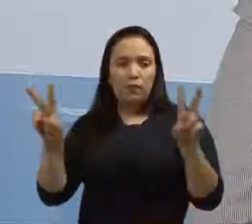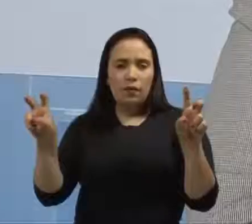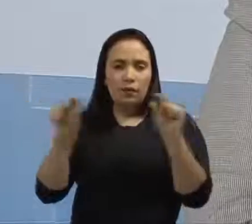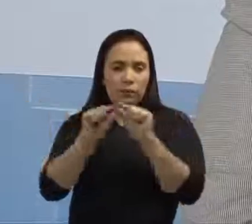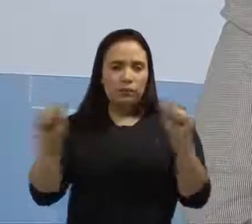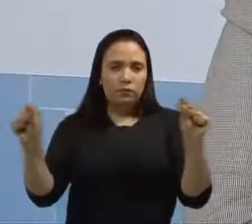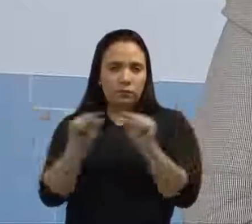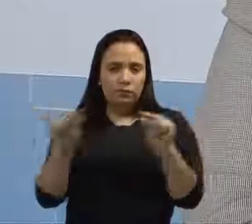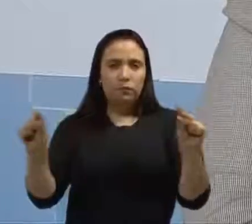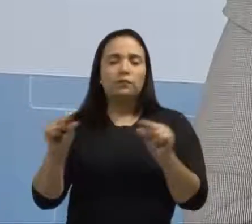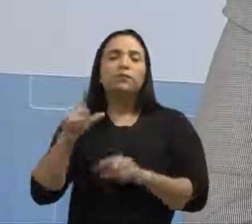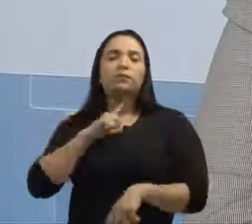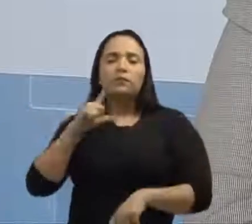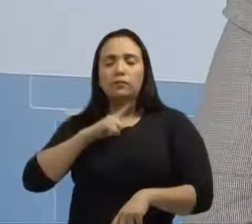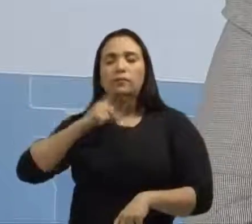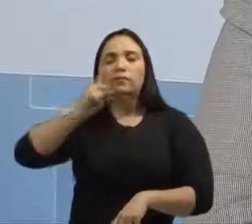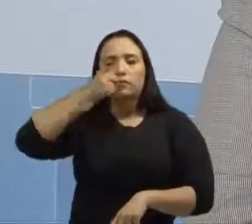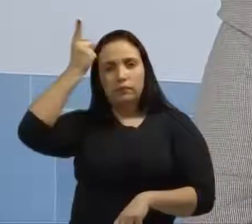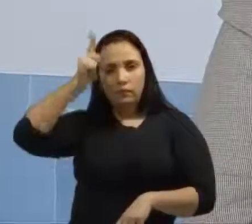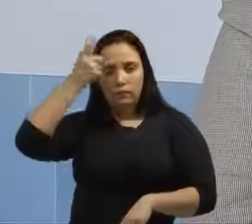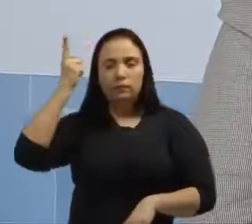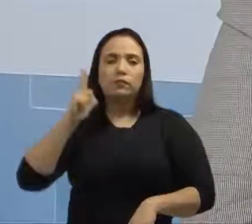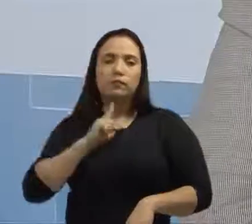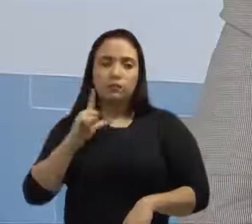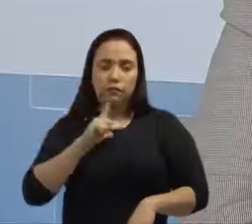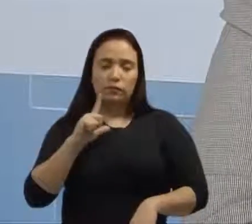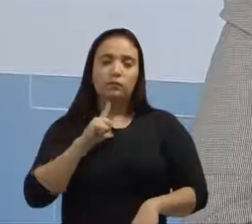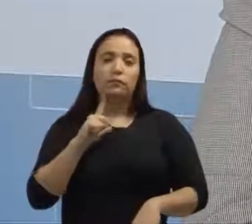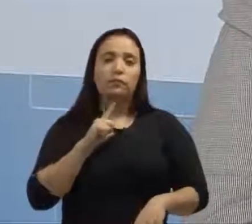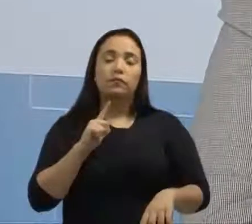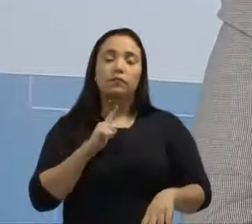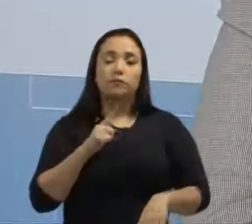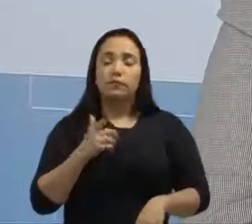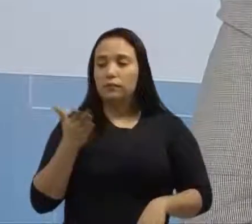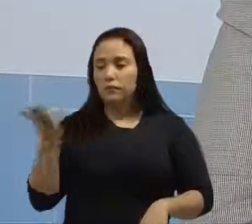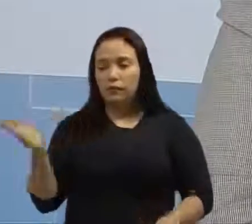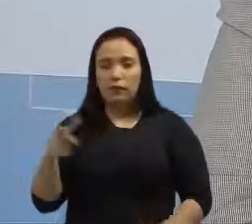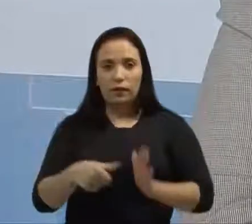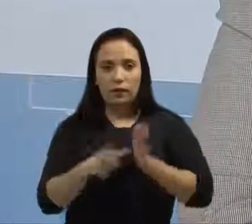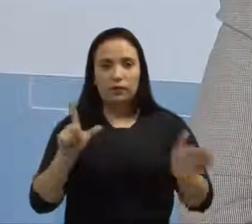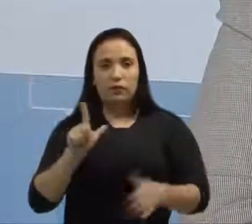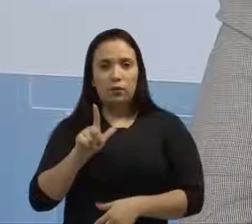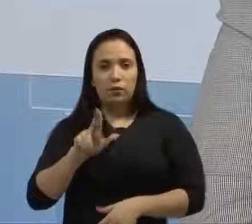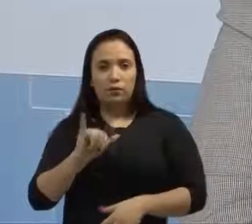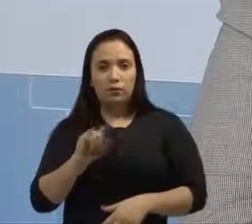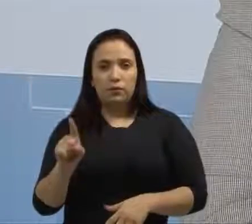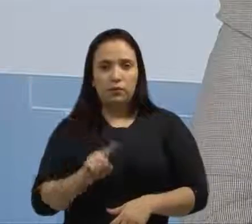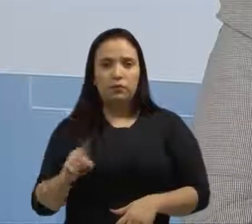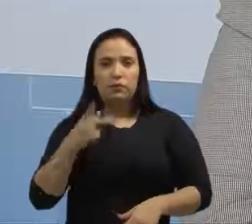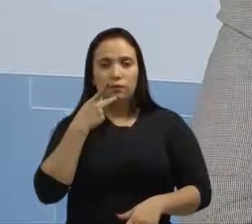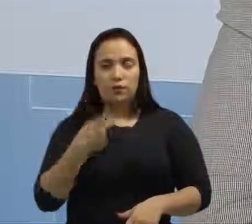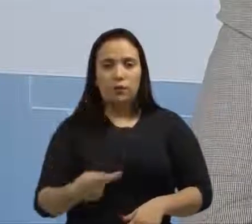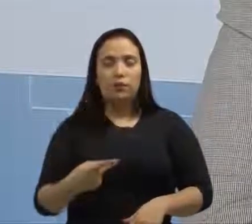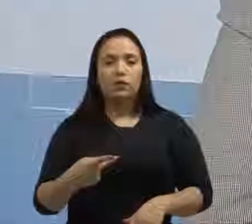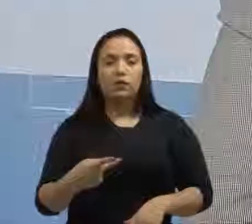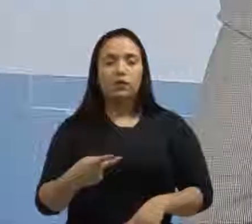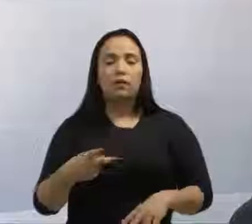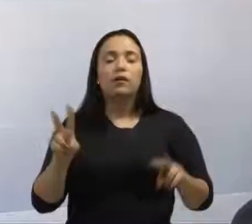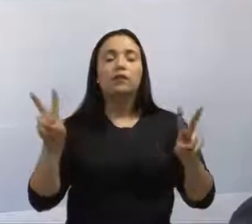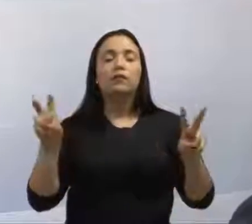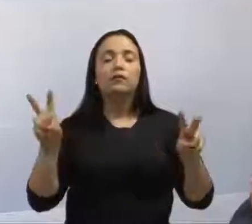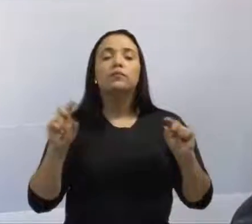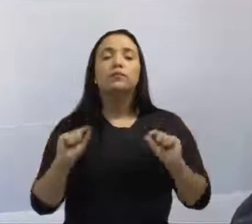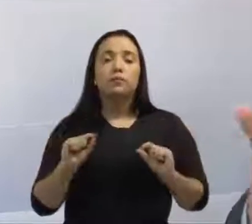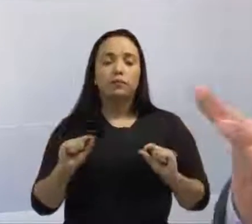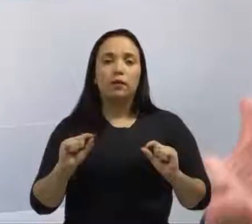frase que eu vi, que é mais uma invenção. Como é que o Luiz Cláudio falou que era? Que eles queriam fazer o quê, Luiz?